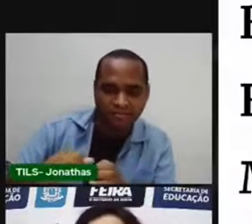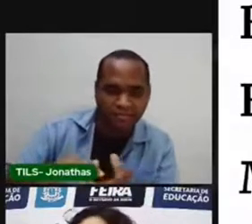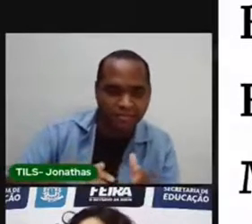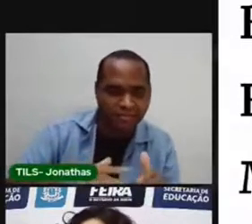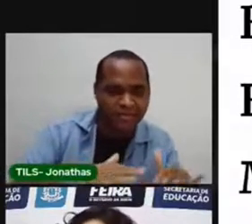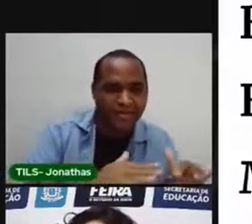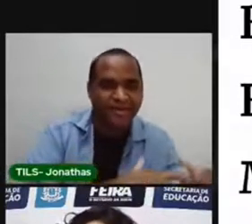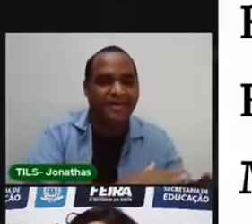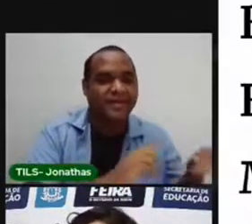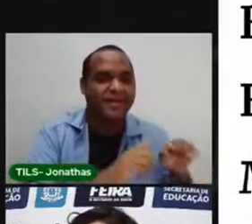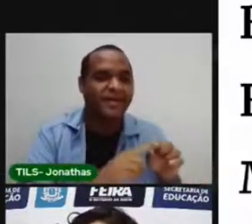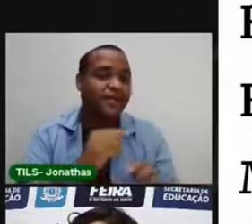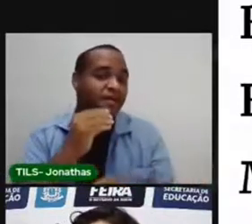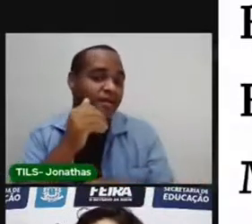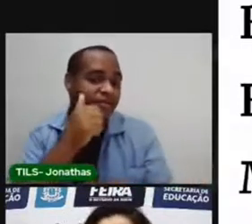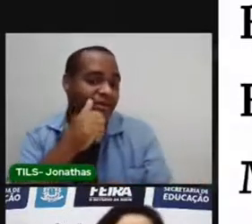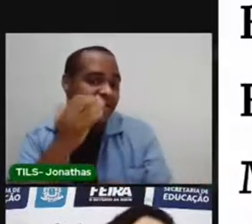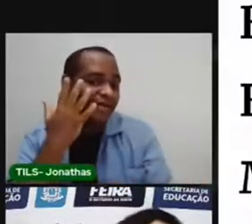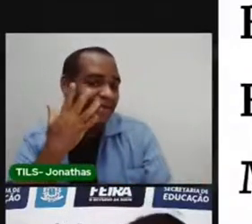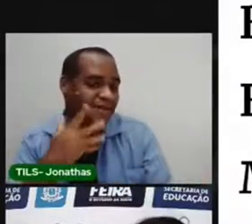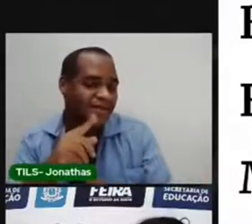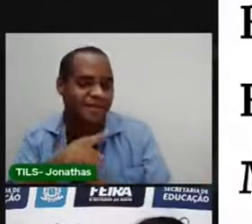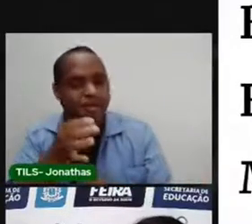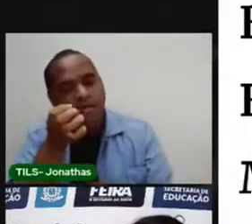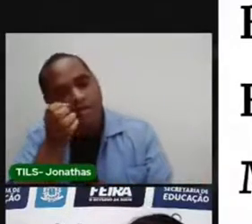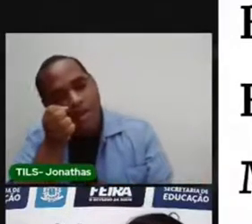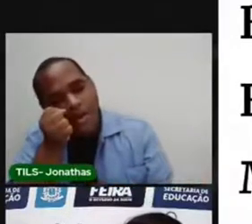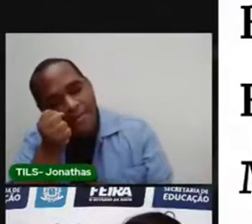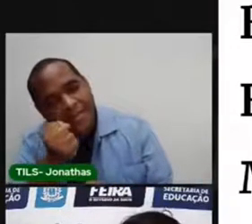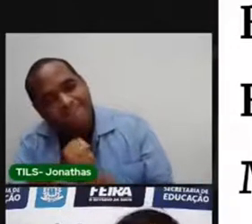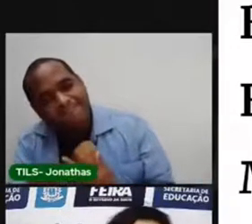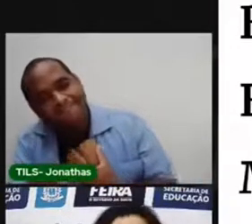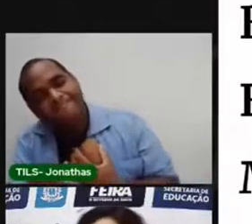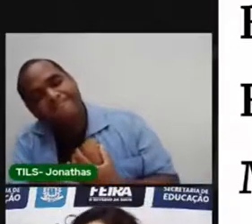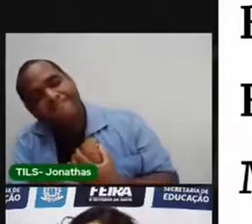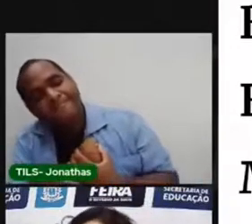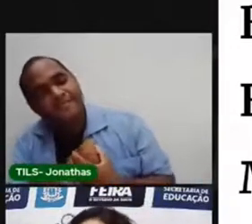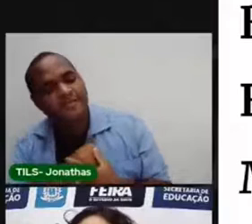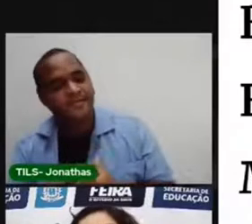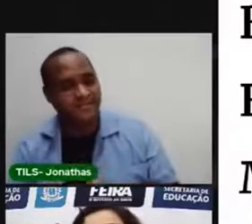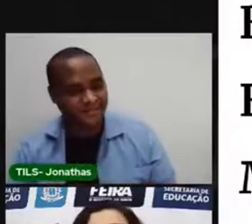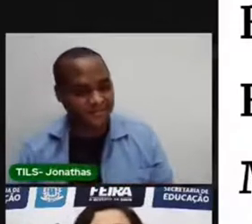chão. Menininha quando dorme, põe a mão no coração.